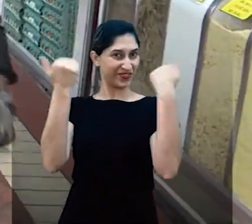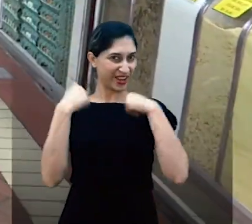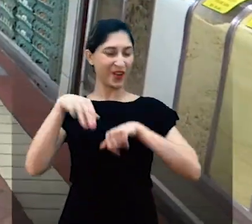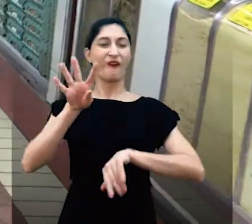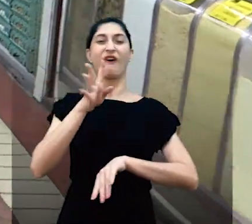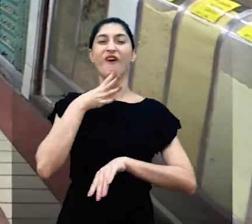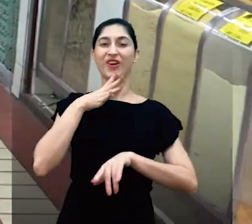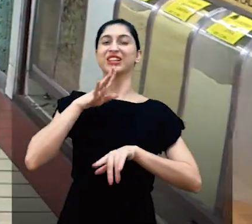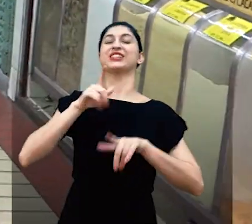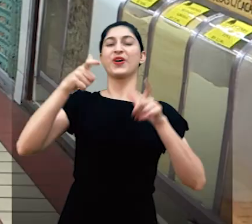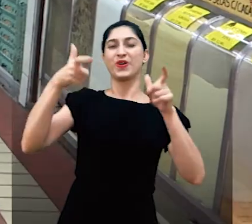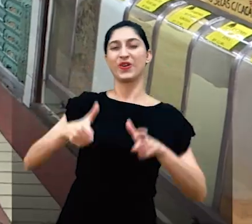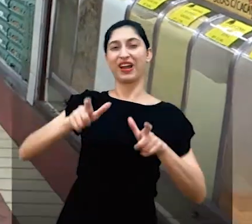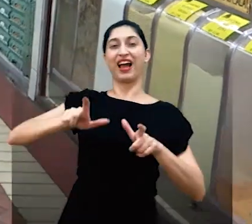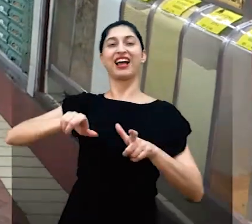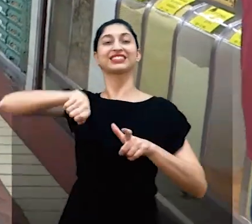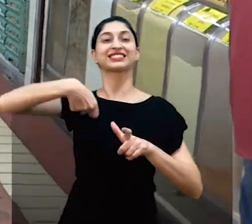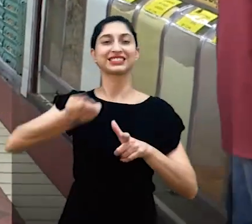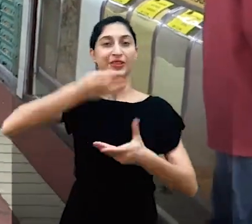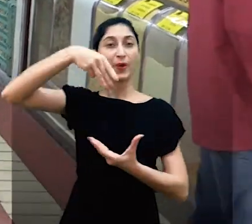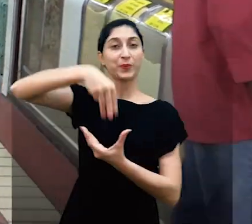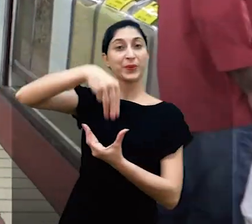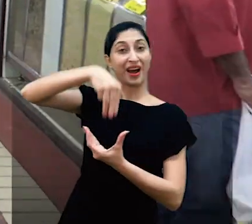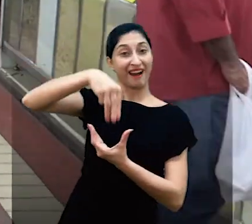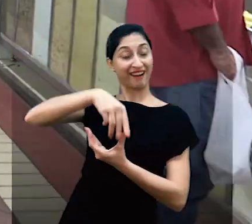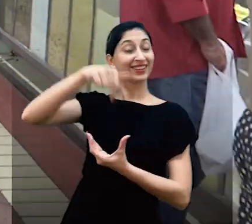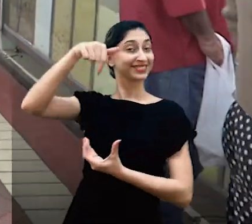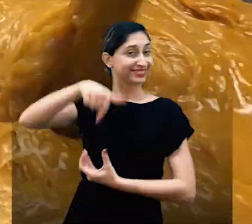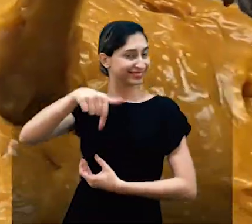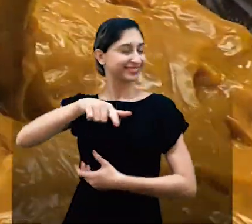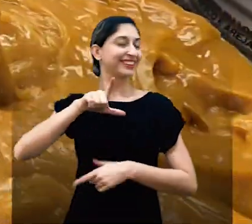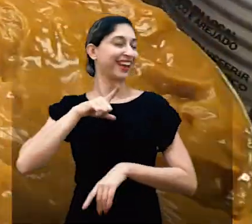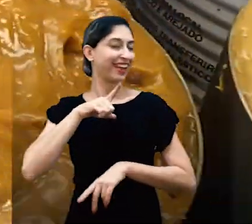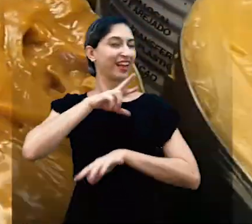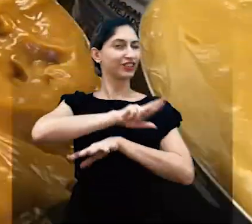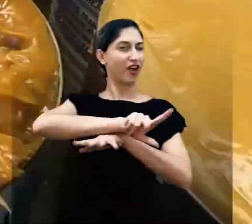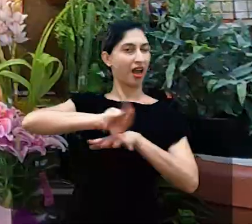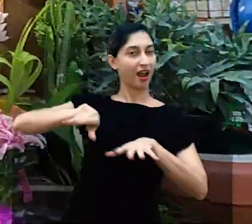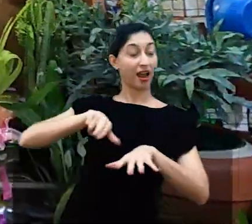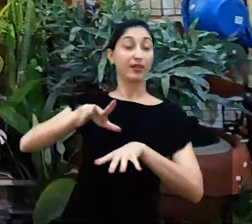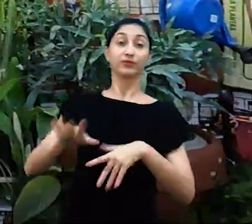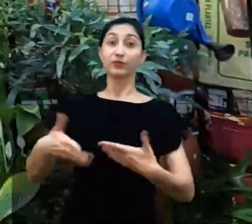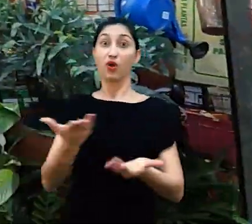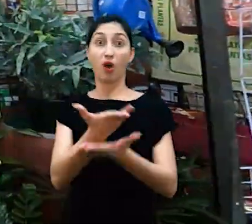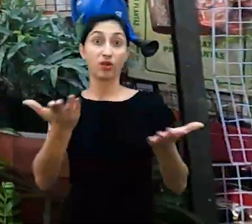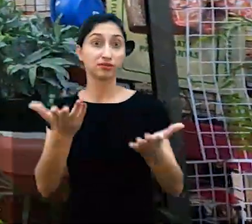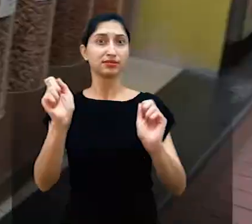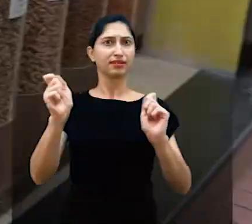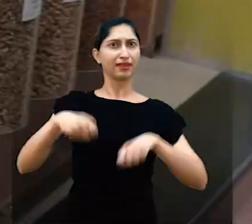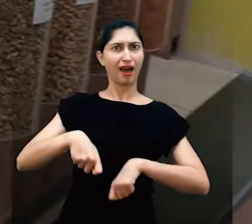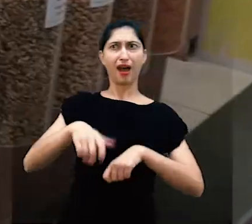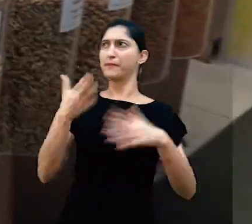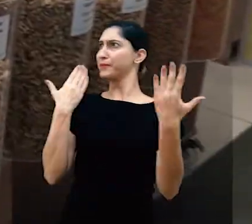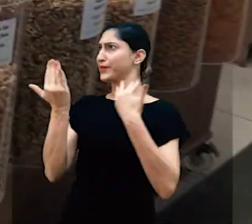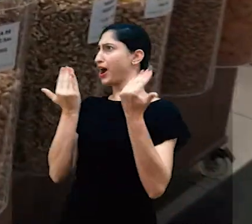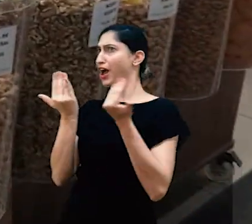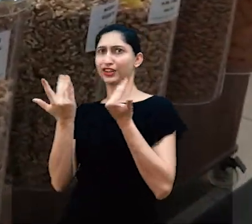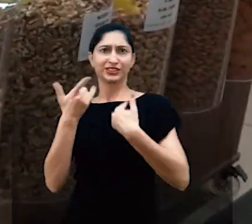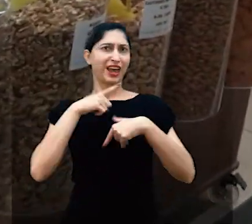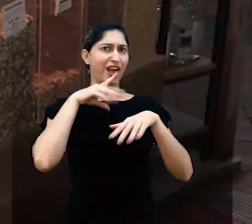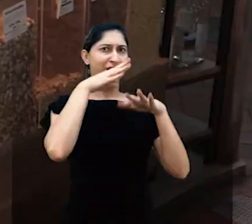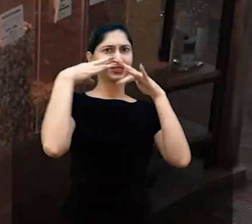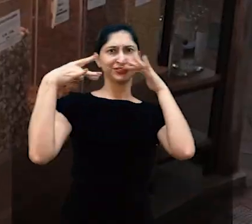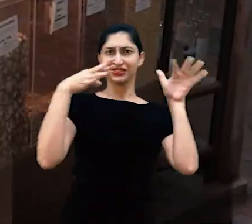comigo conhecer essa diversidade que só o Mercado Central tem. E o legal é que aqui você se perde, que a gente se perde entre